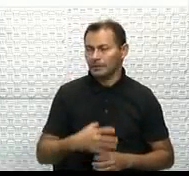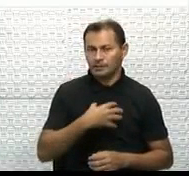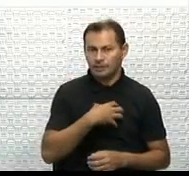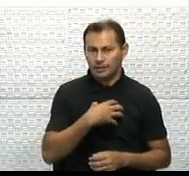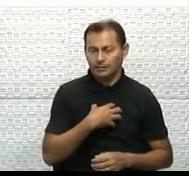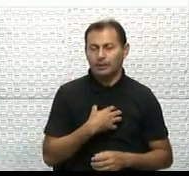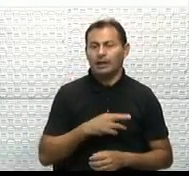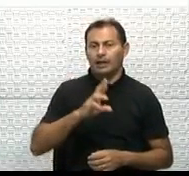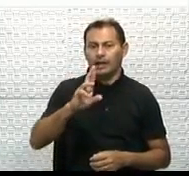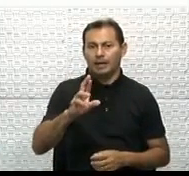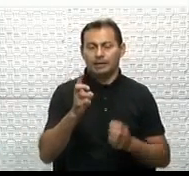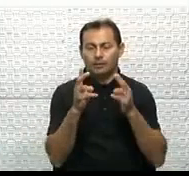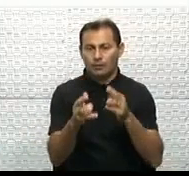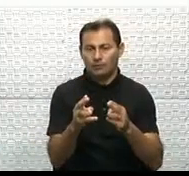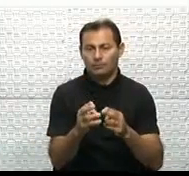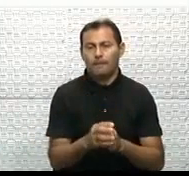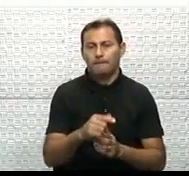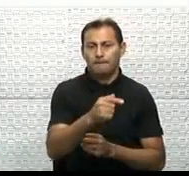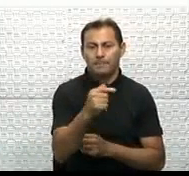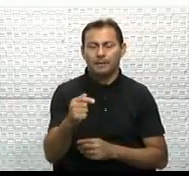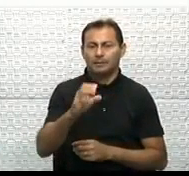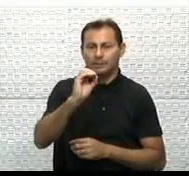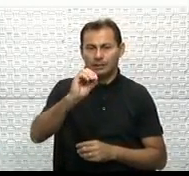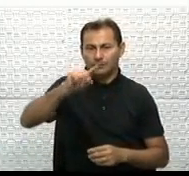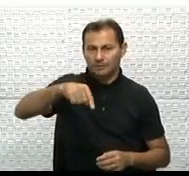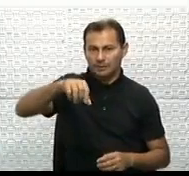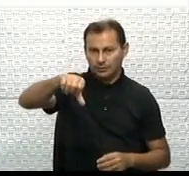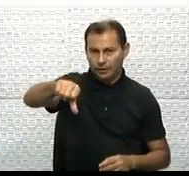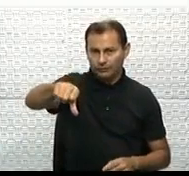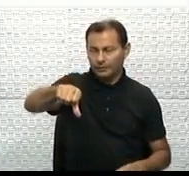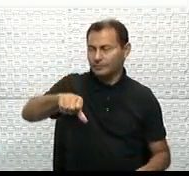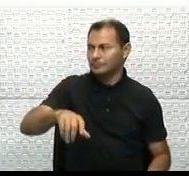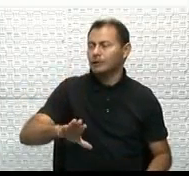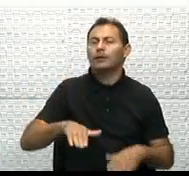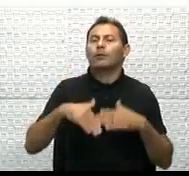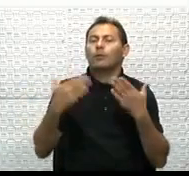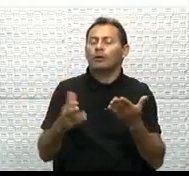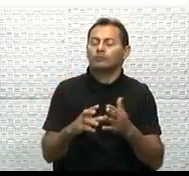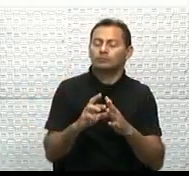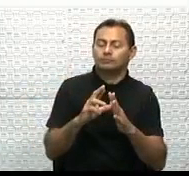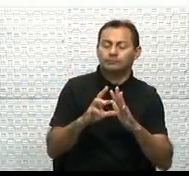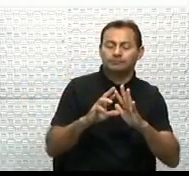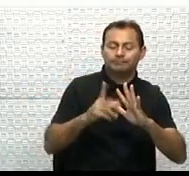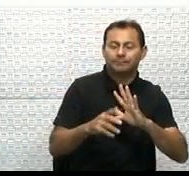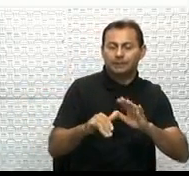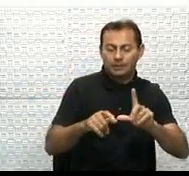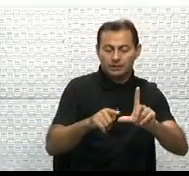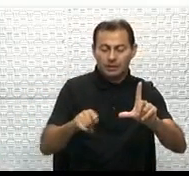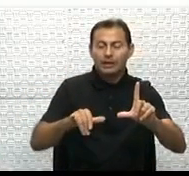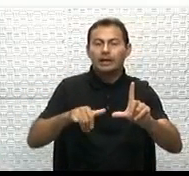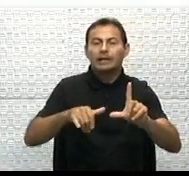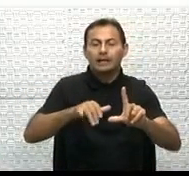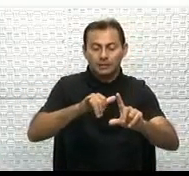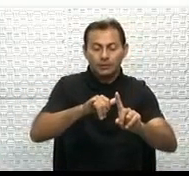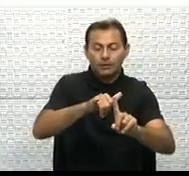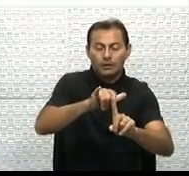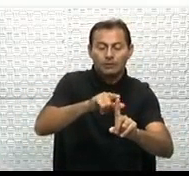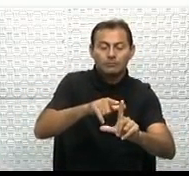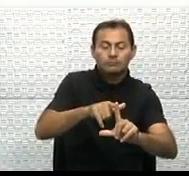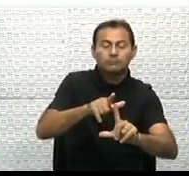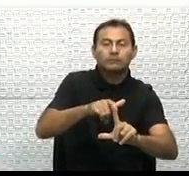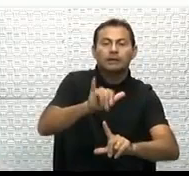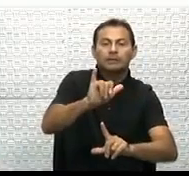modo que R é igual a menos 0,9. Quanto da variação de y pode ser